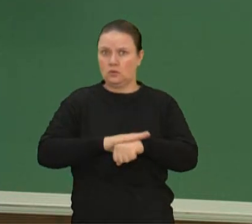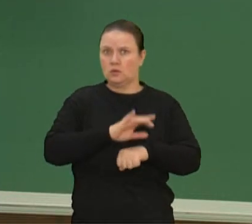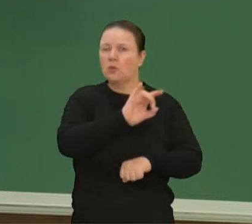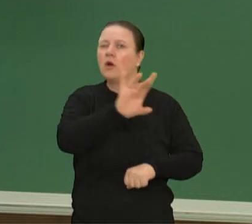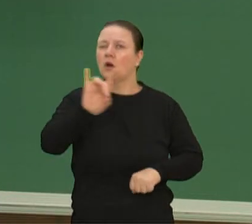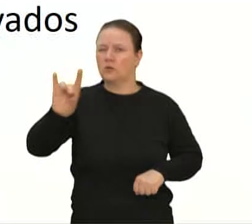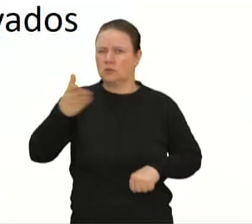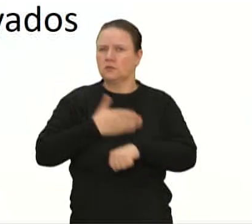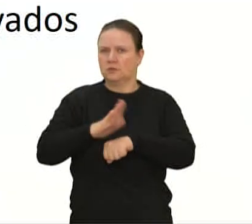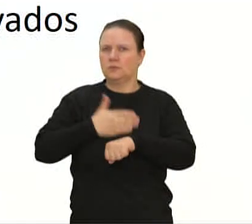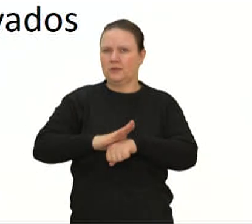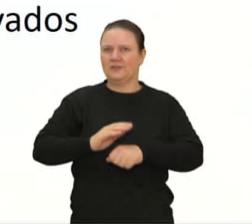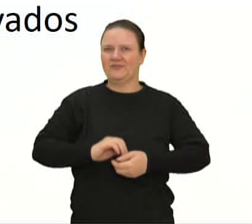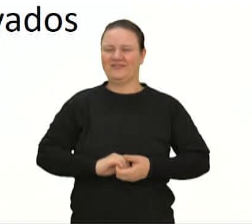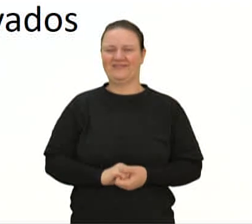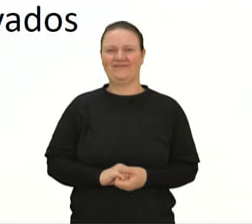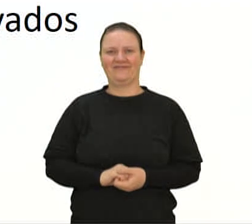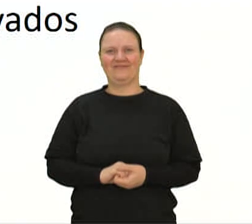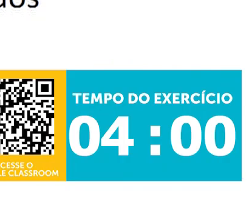responder.